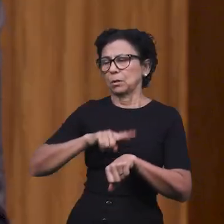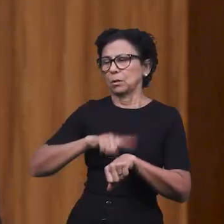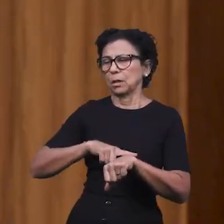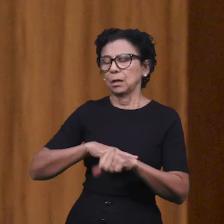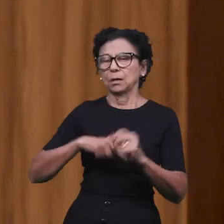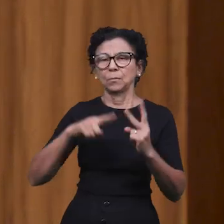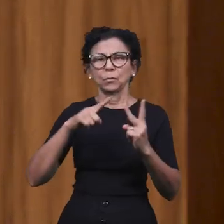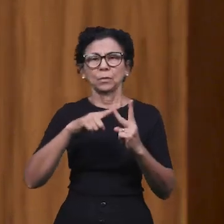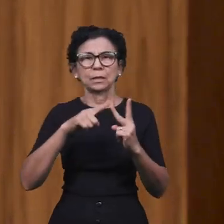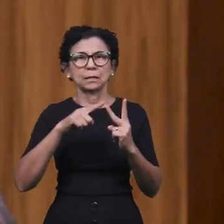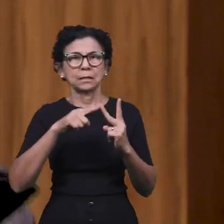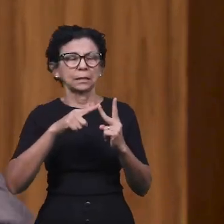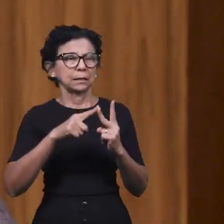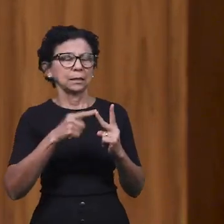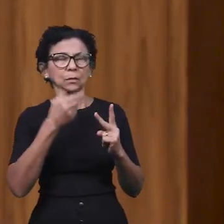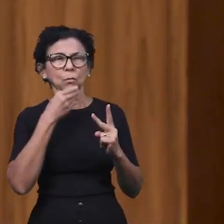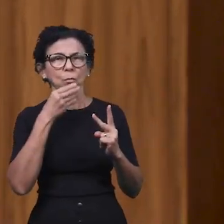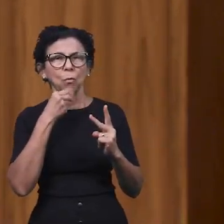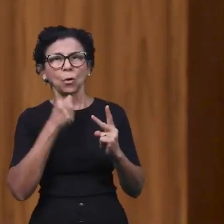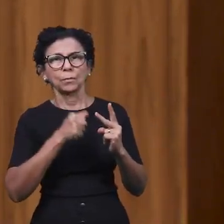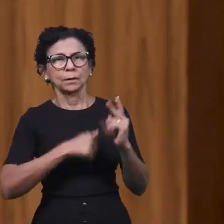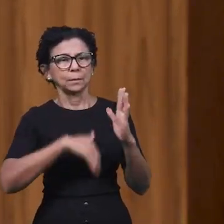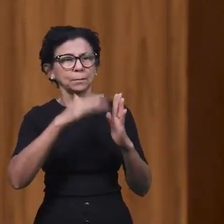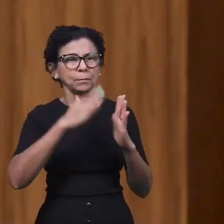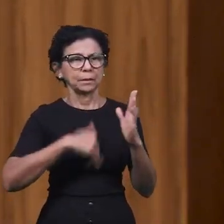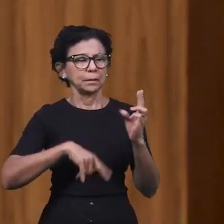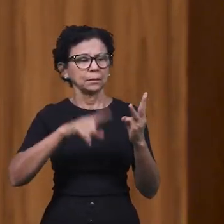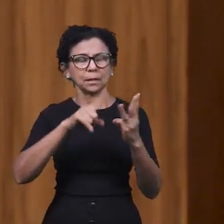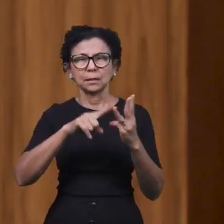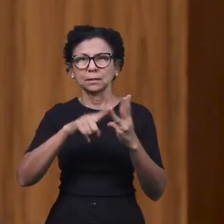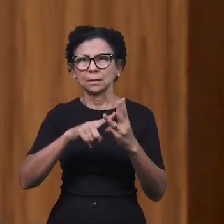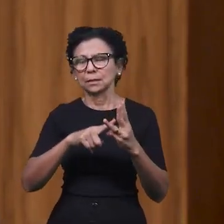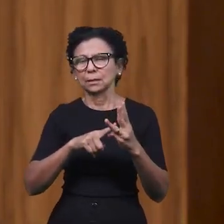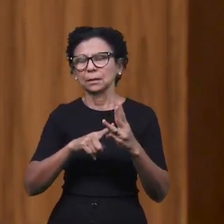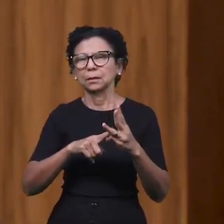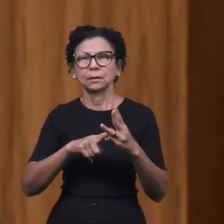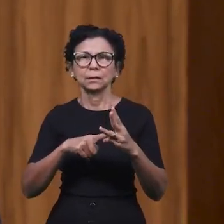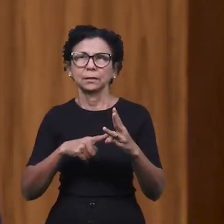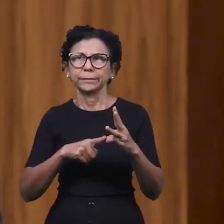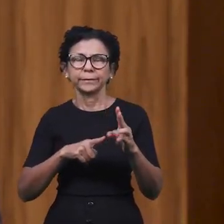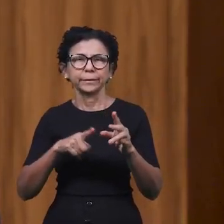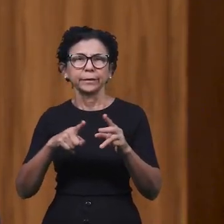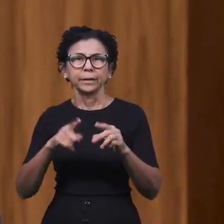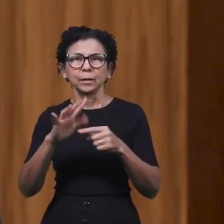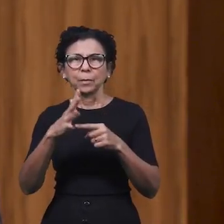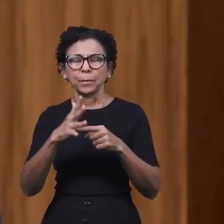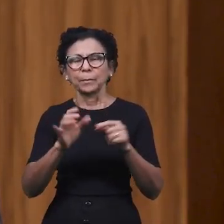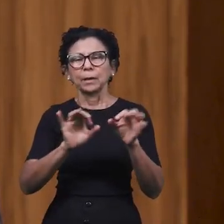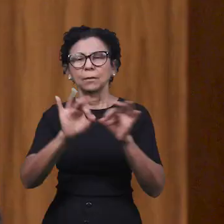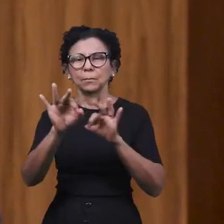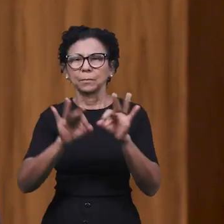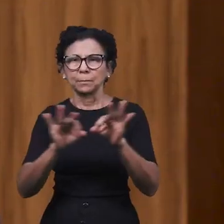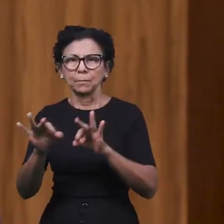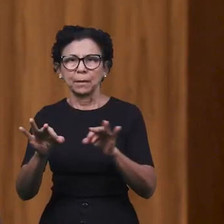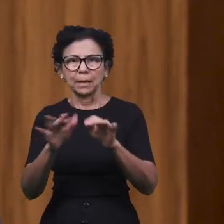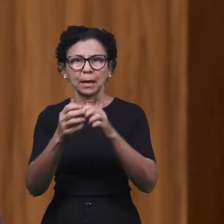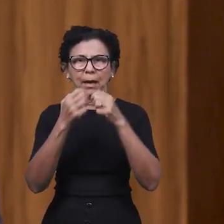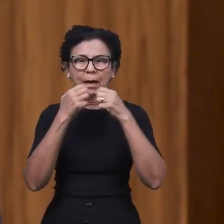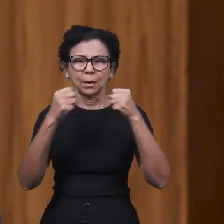puxar para o lado dele, quanto antes, ou ia demorar demais, ou um ia entrar na hora errada. Então a liderança,